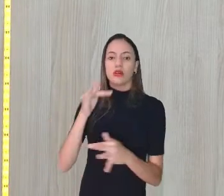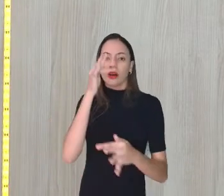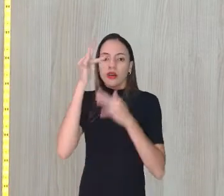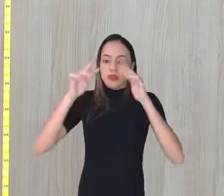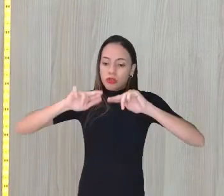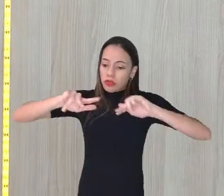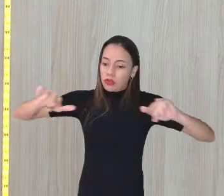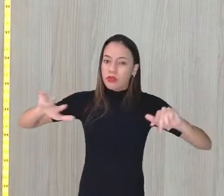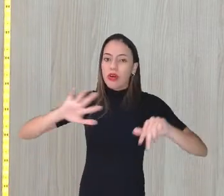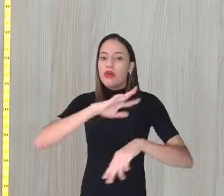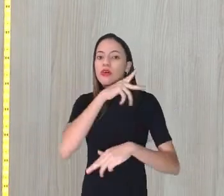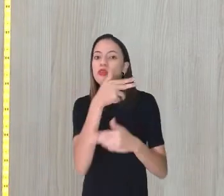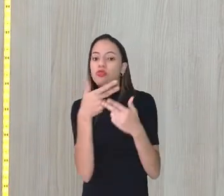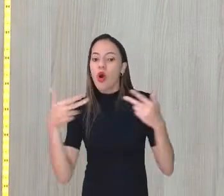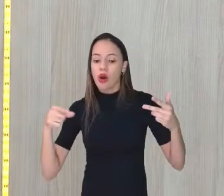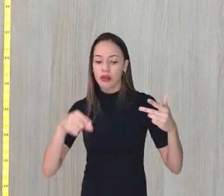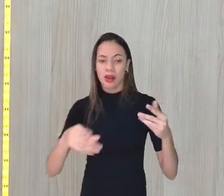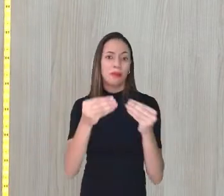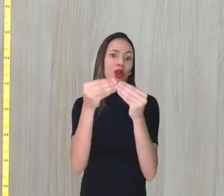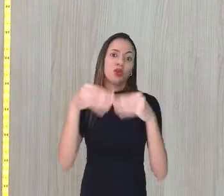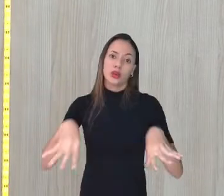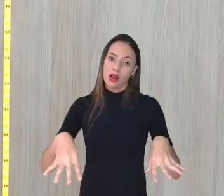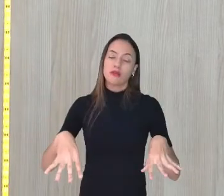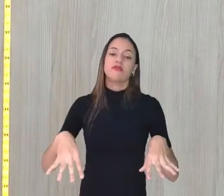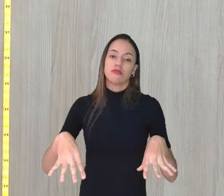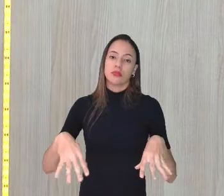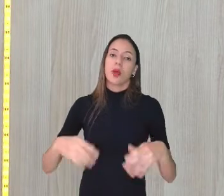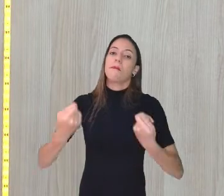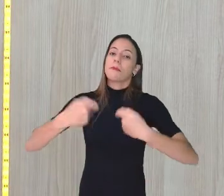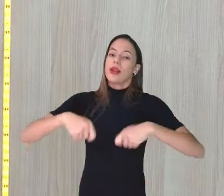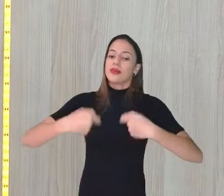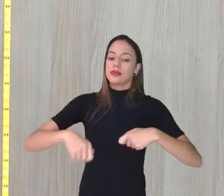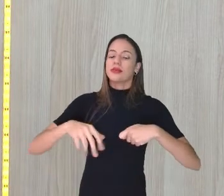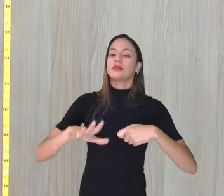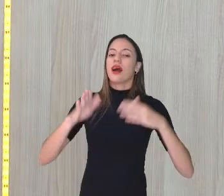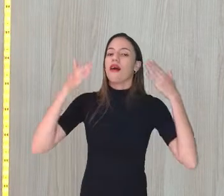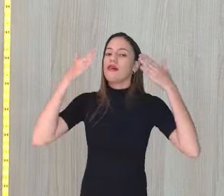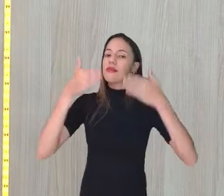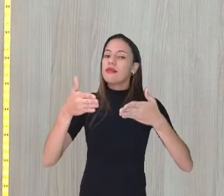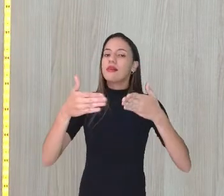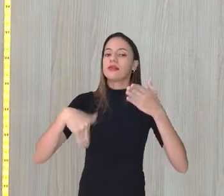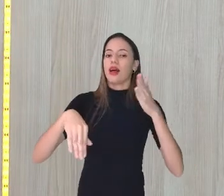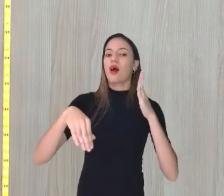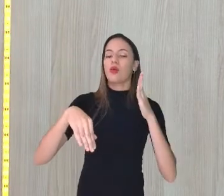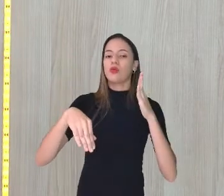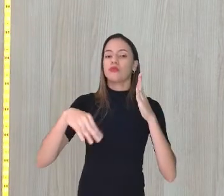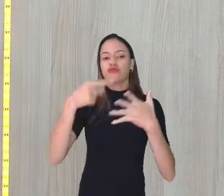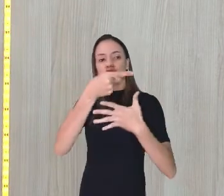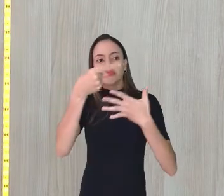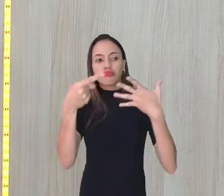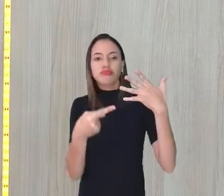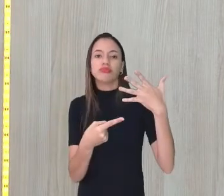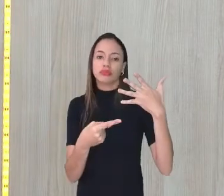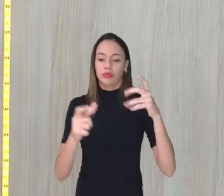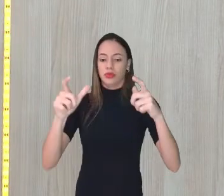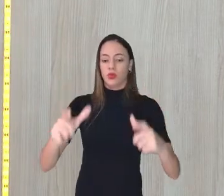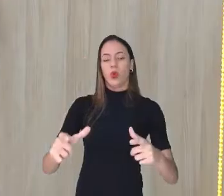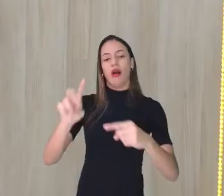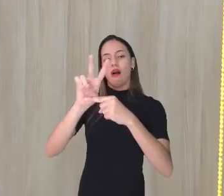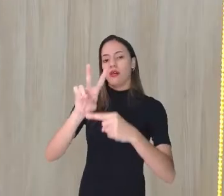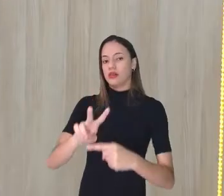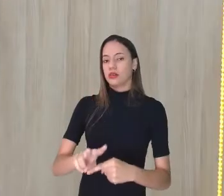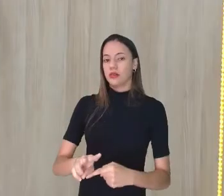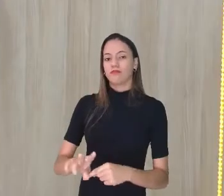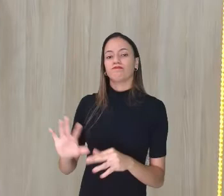Então, tudo isso é levado em consideração quando a gente está falando desses territórios, dessas unidades de conservação.